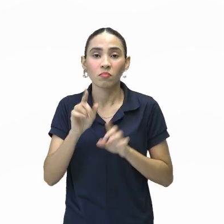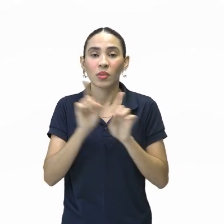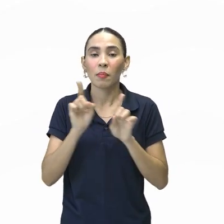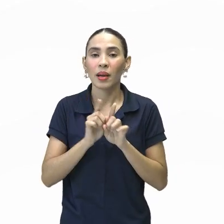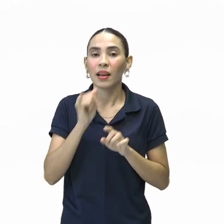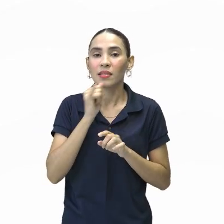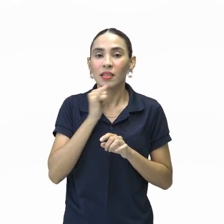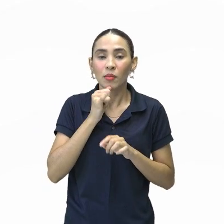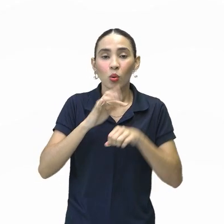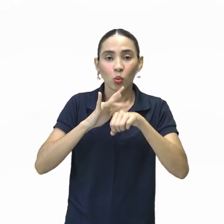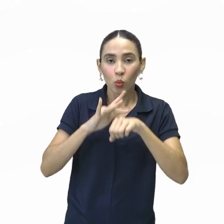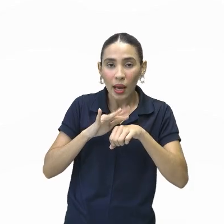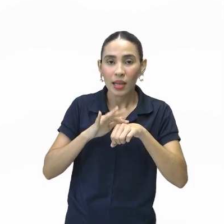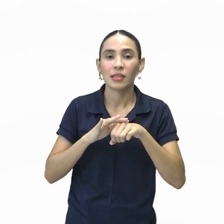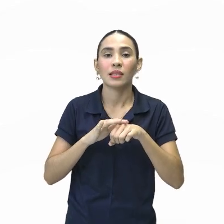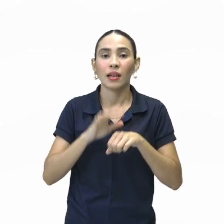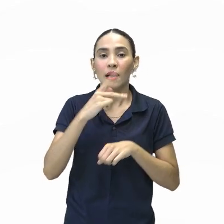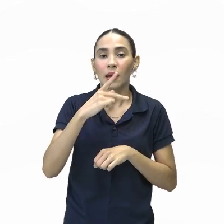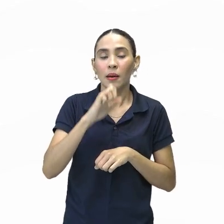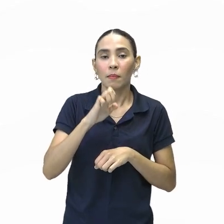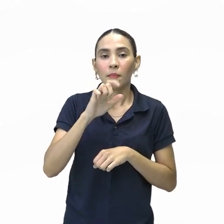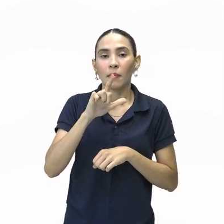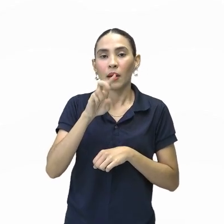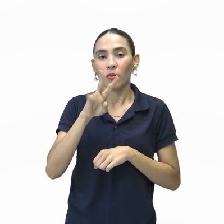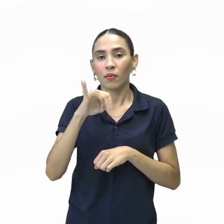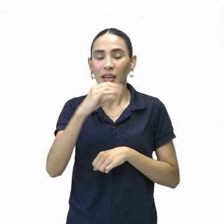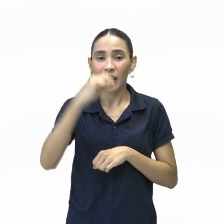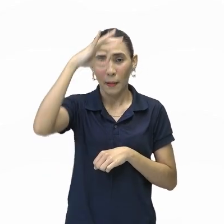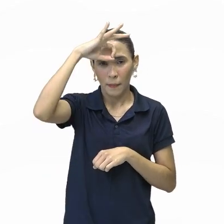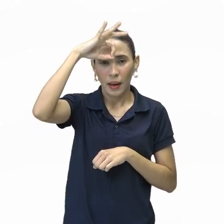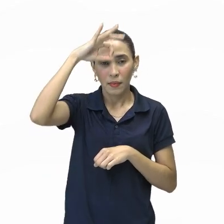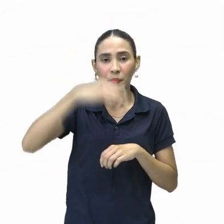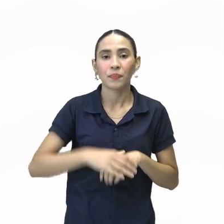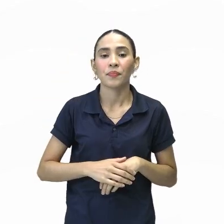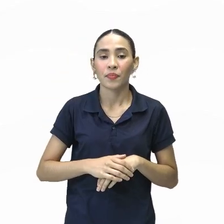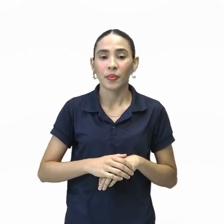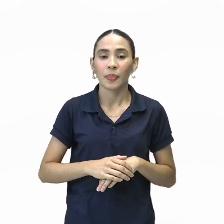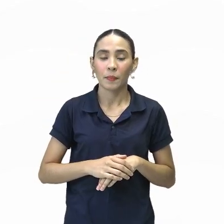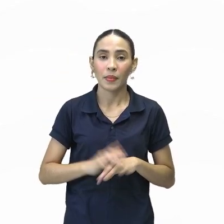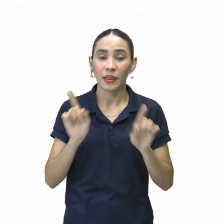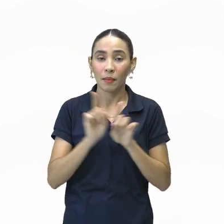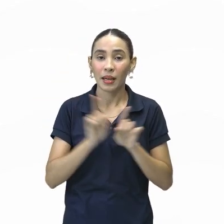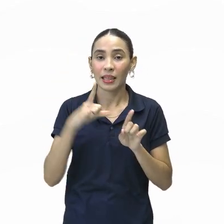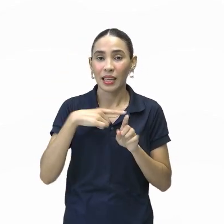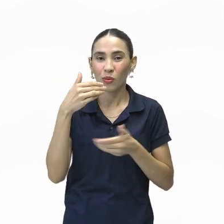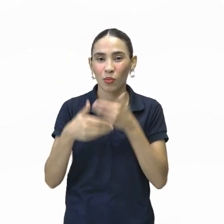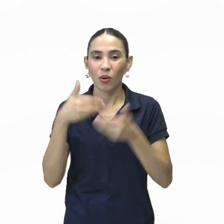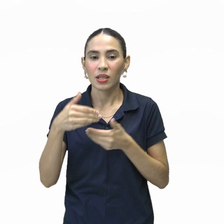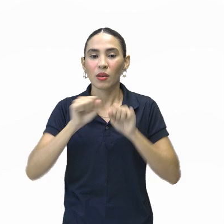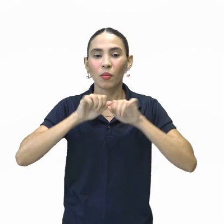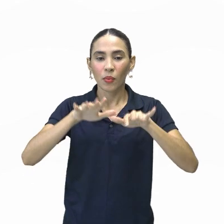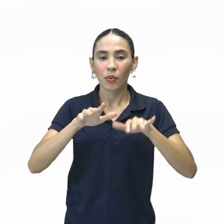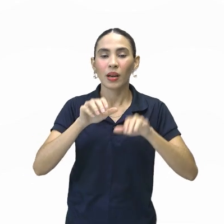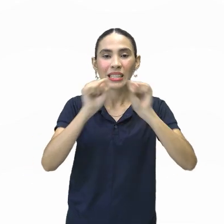condição DIP, que é doença inflamatória pélvica, já é uma condição mais agravada, e há também um processo da